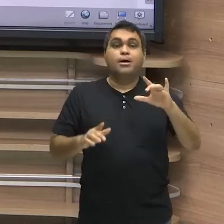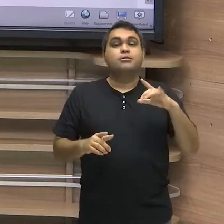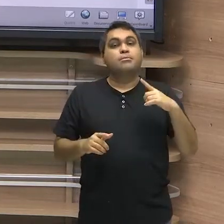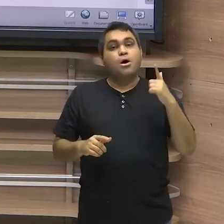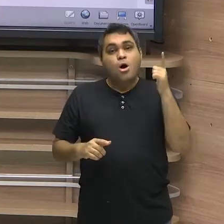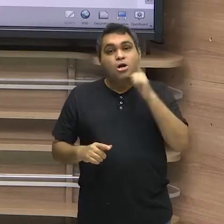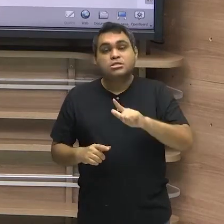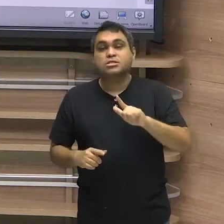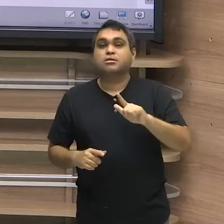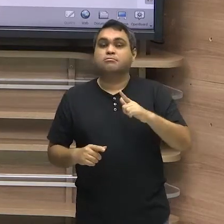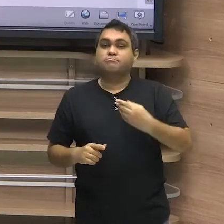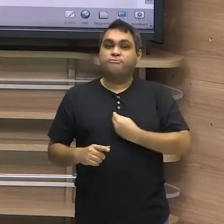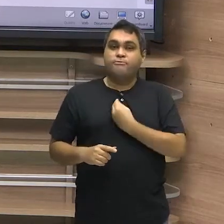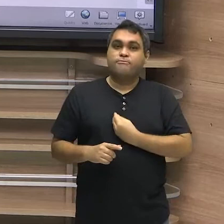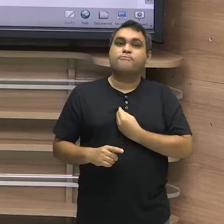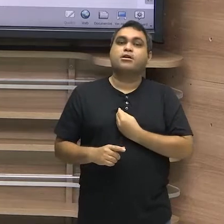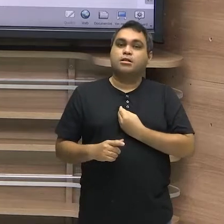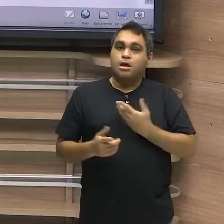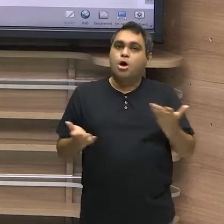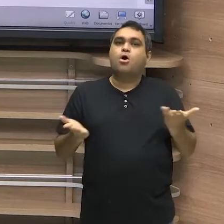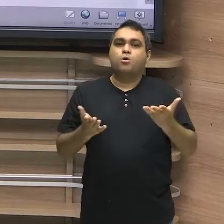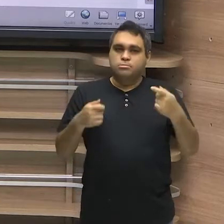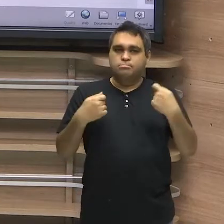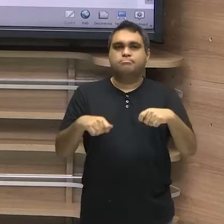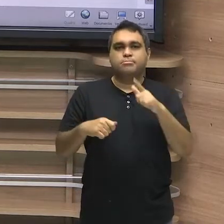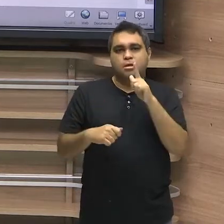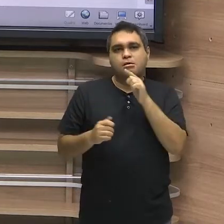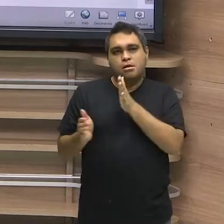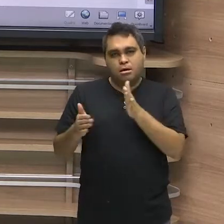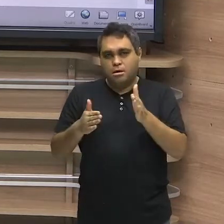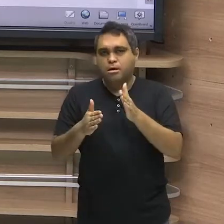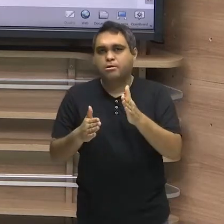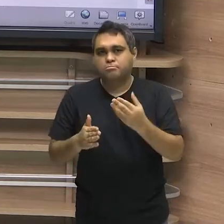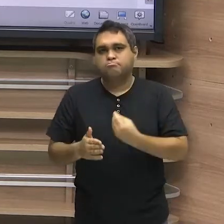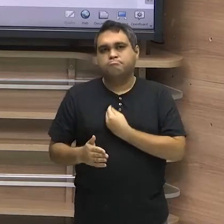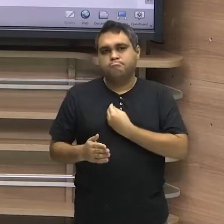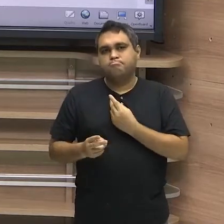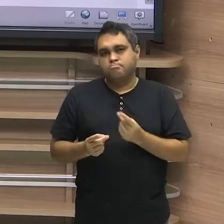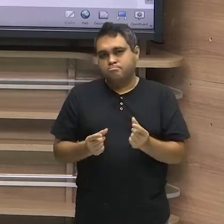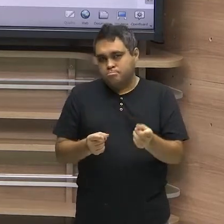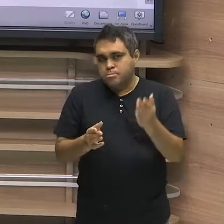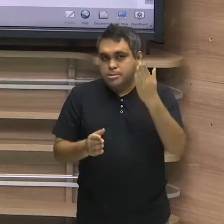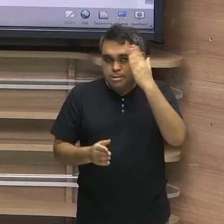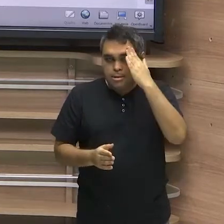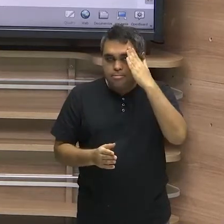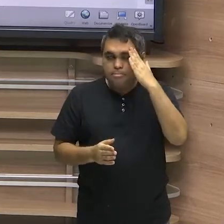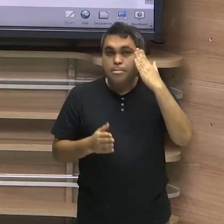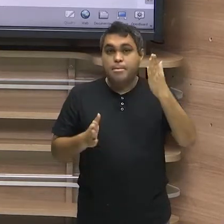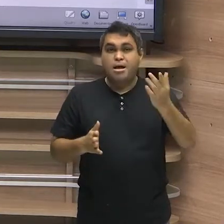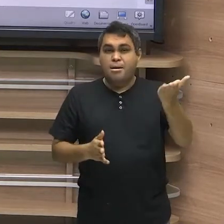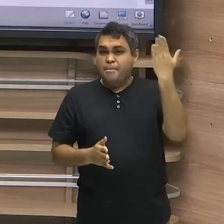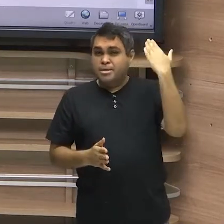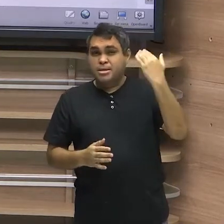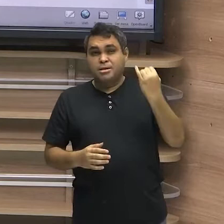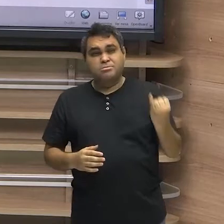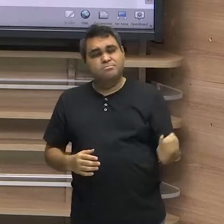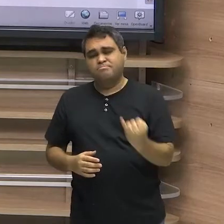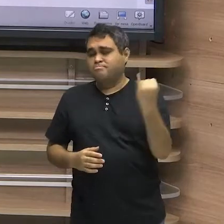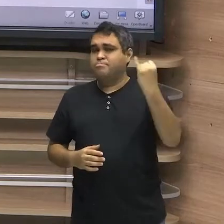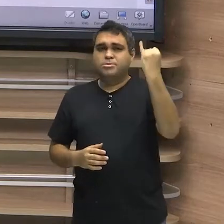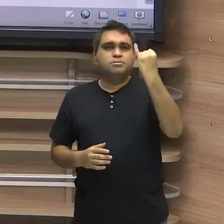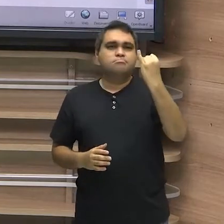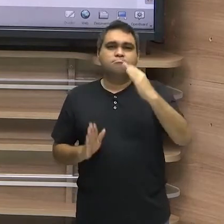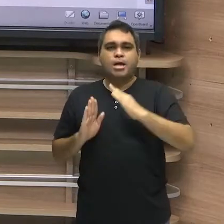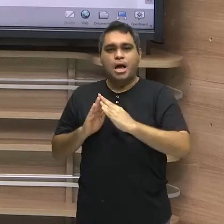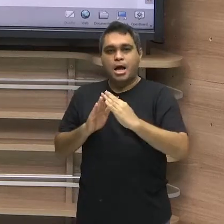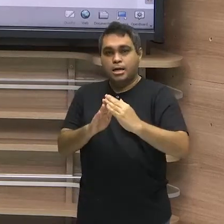sobrevivência, inclusive nos dias atuais. Mas o que a gente vai ver aqui? Como eles começam a produzir muito, baseado na agricultura e na